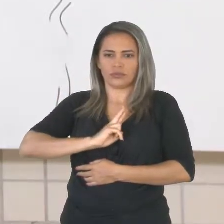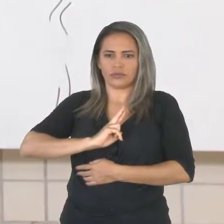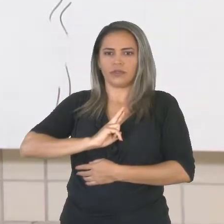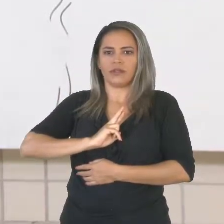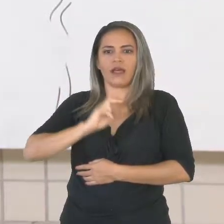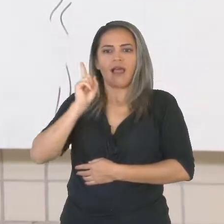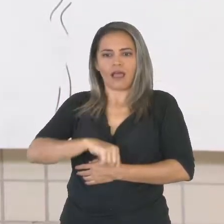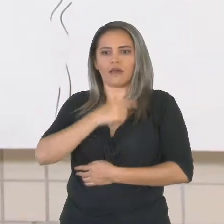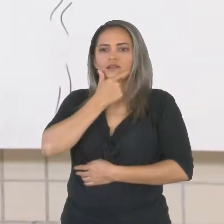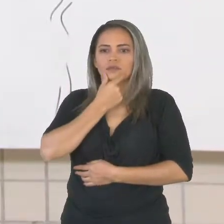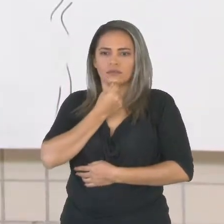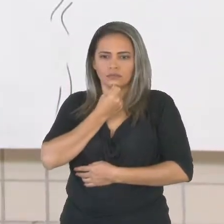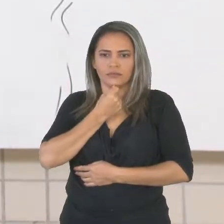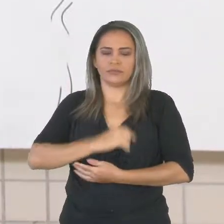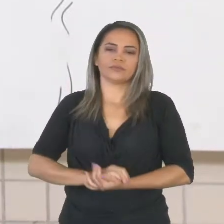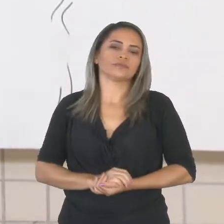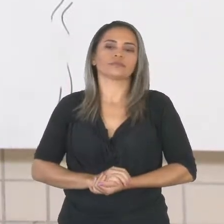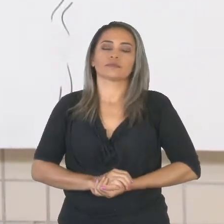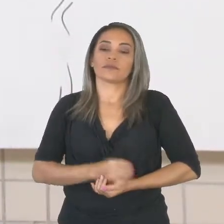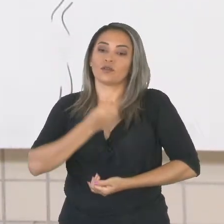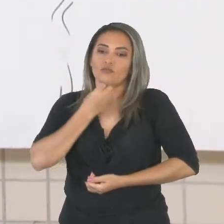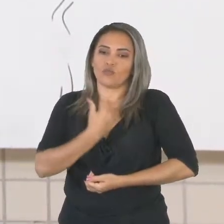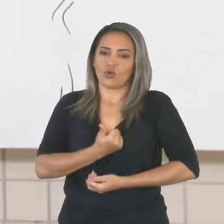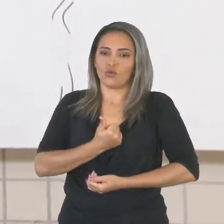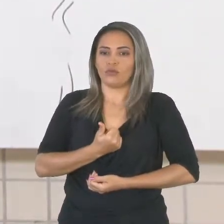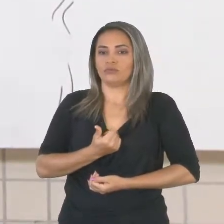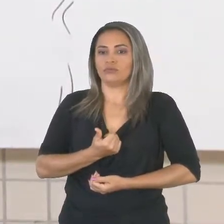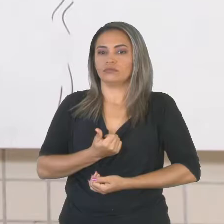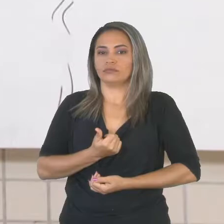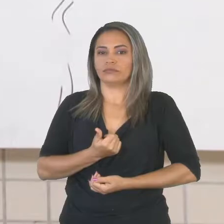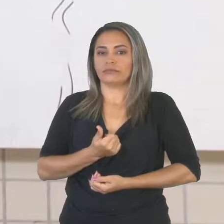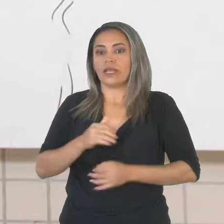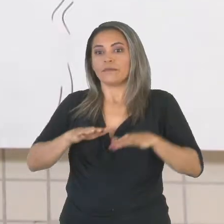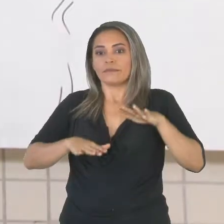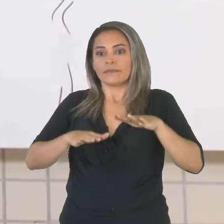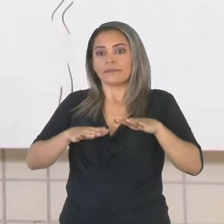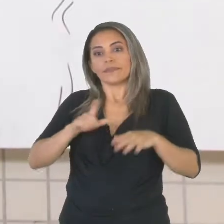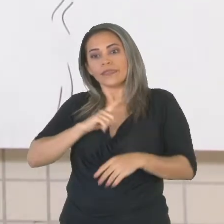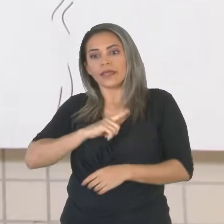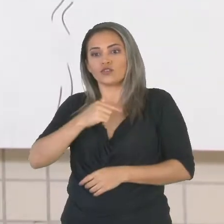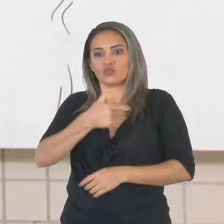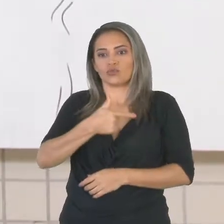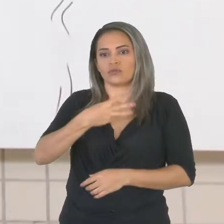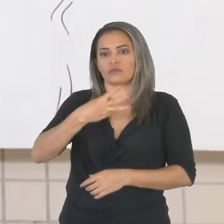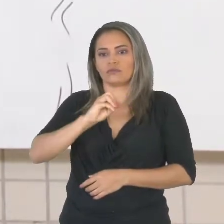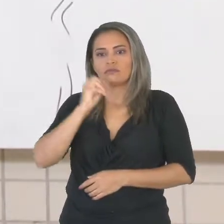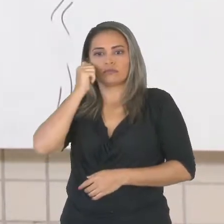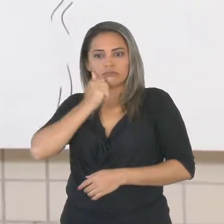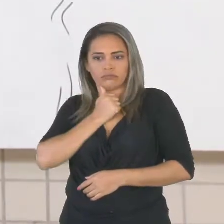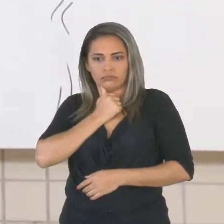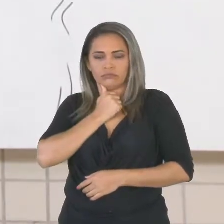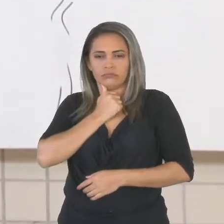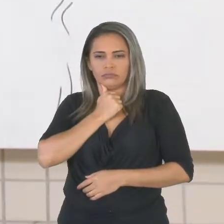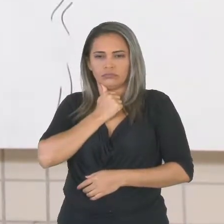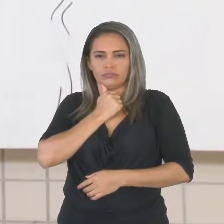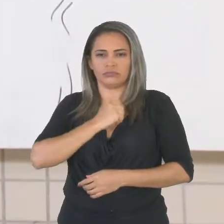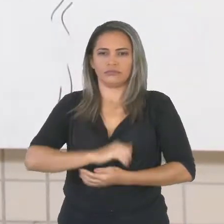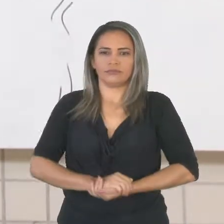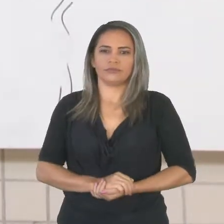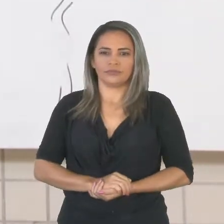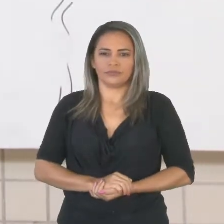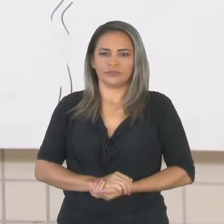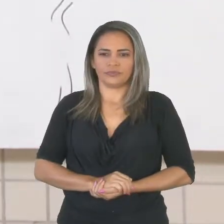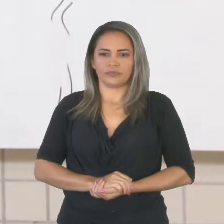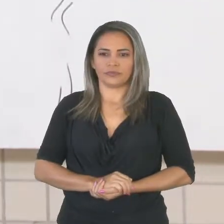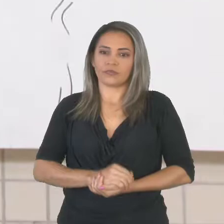sexo masculino. Bom, ao passo que 230 são mulheres. Então nós temos